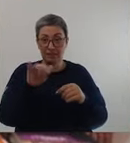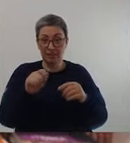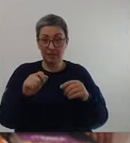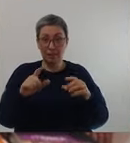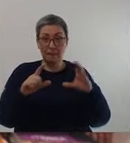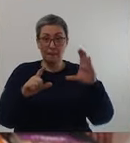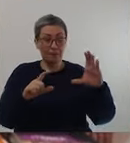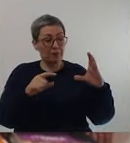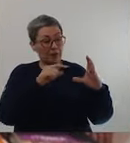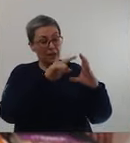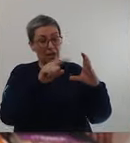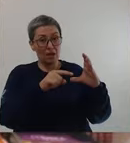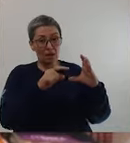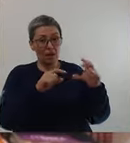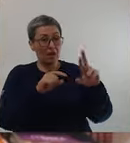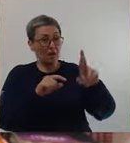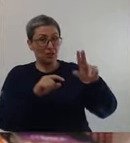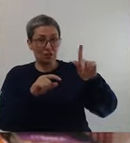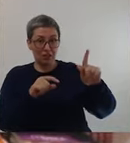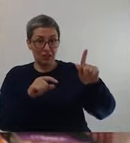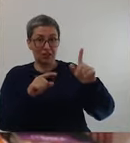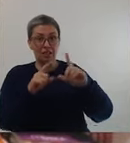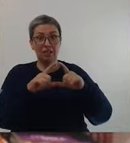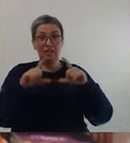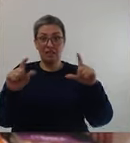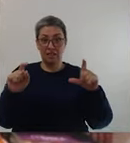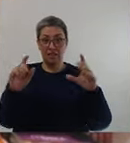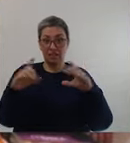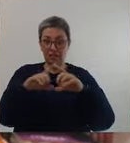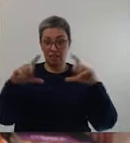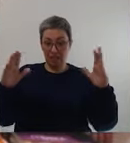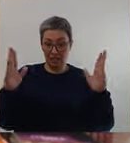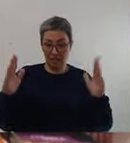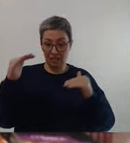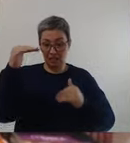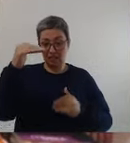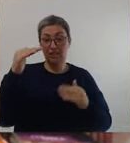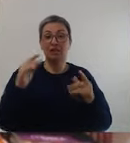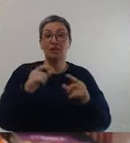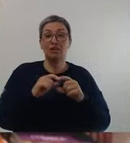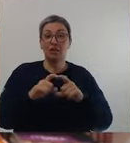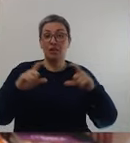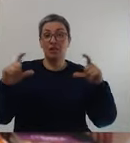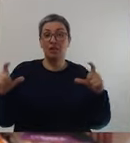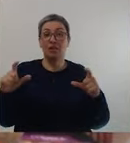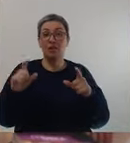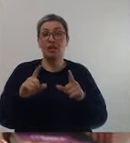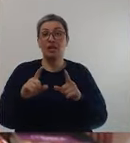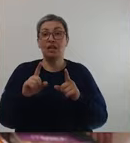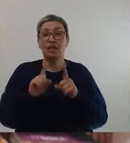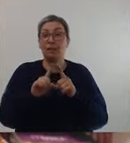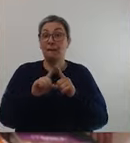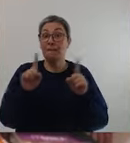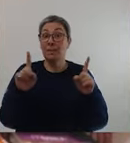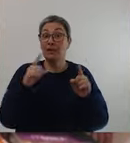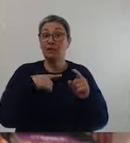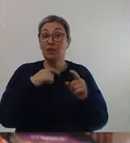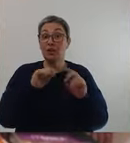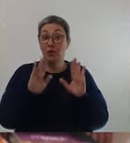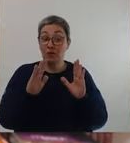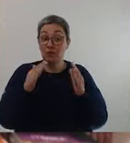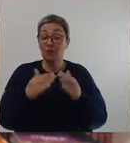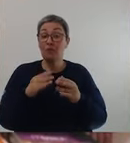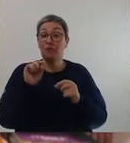de sulfite, certo? Então, faz de conta que você vai fazer um RG grande, né? Você vai ampliar esse RG.